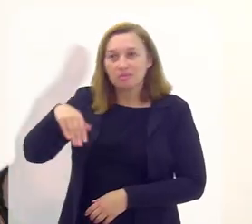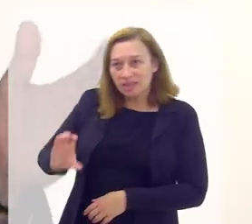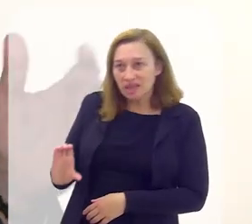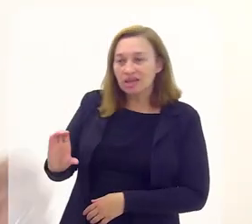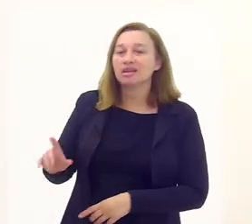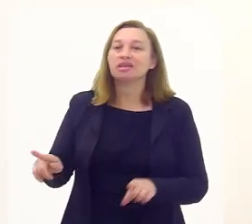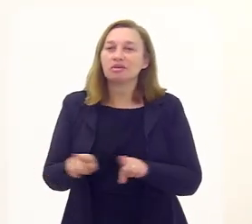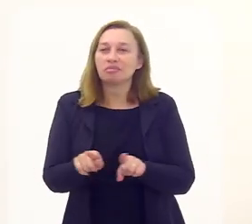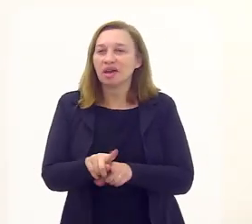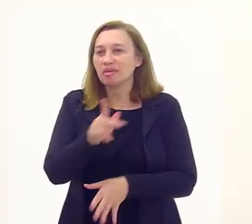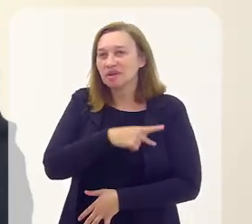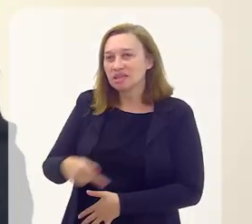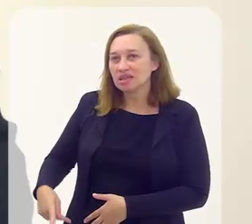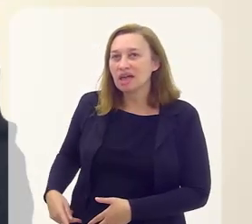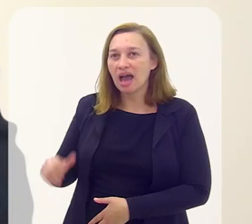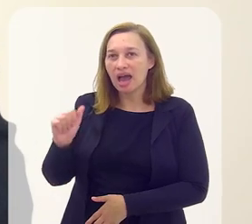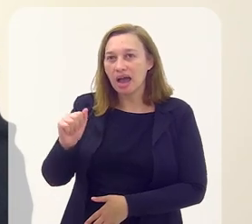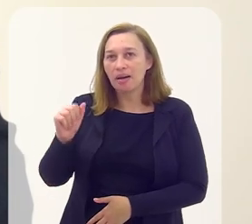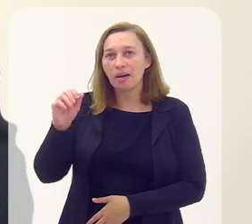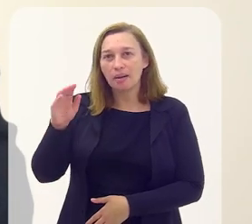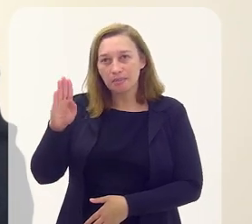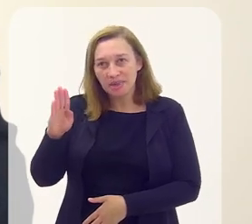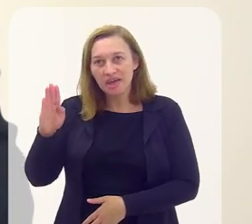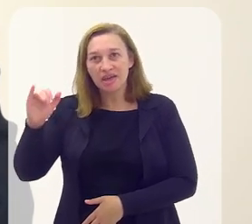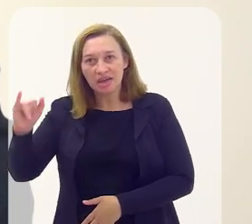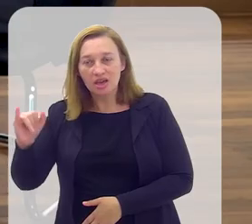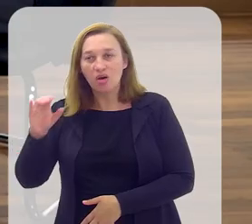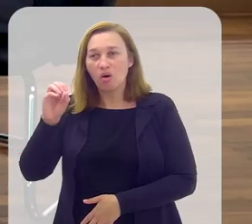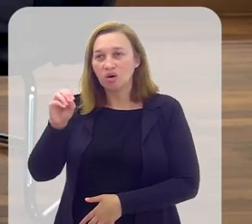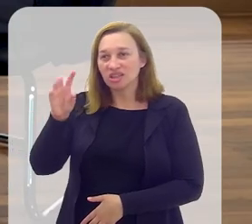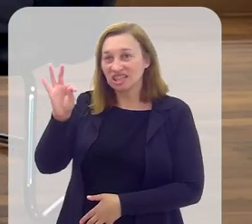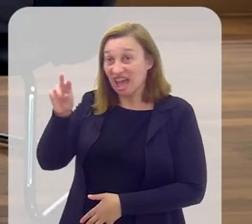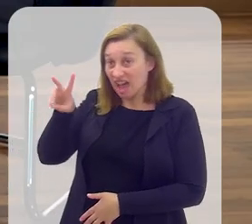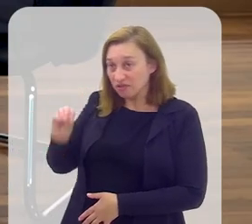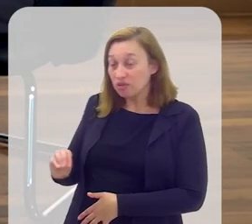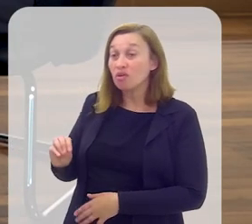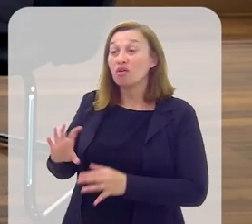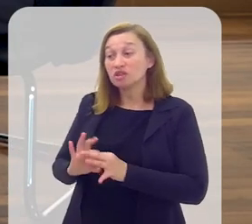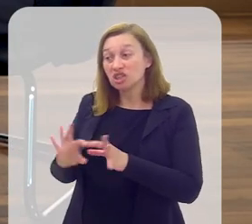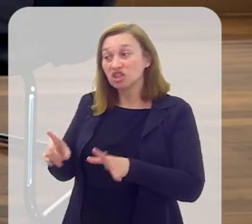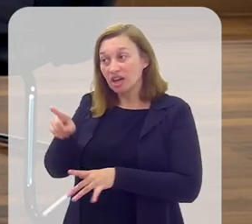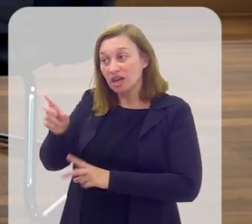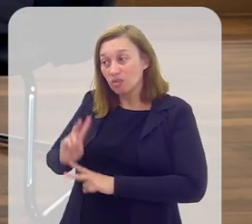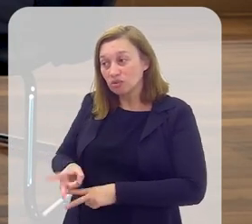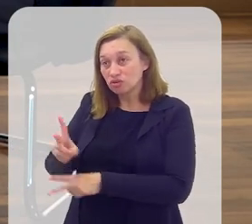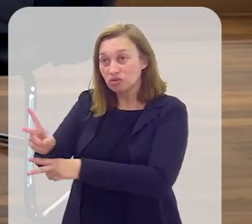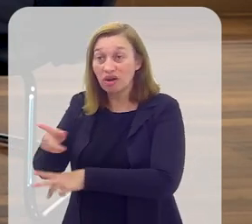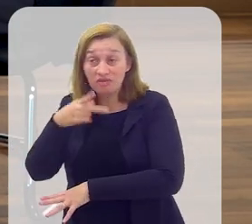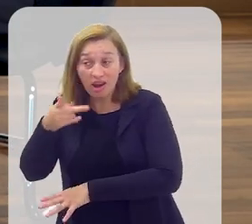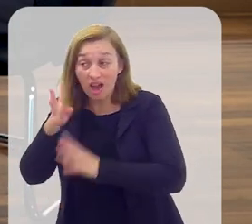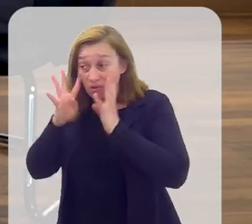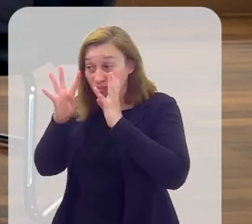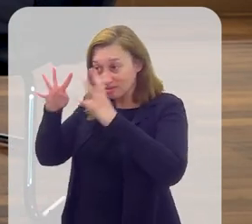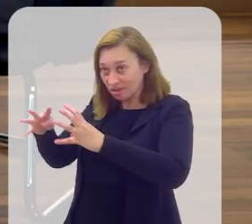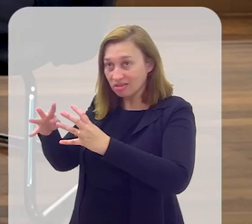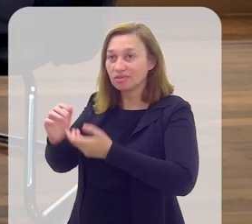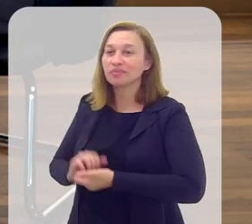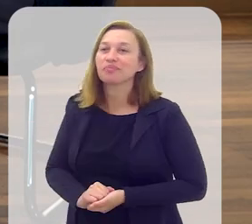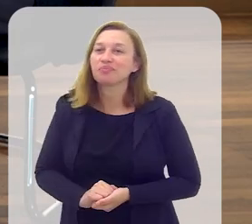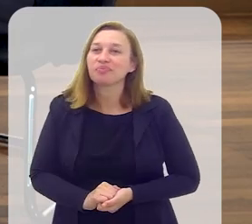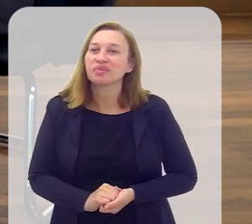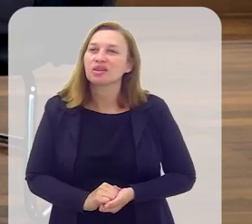e o nosso presidente da ABI, Otávio Costa. Eu vou devolver a palavra, porque estávamos todos atentos,